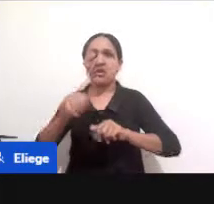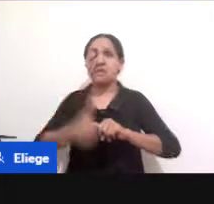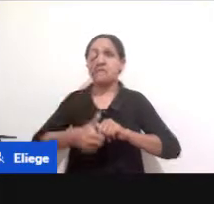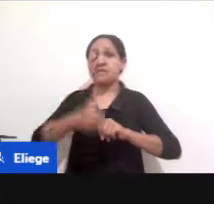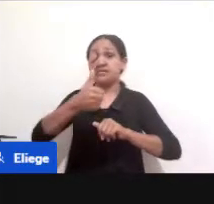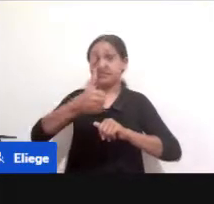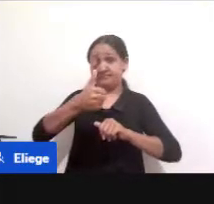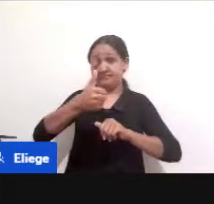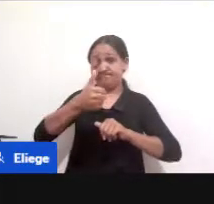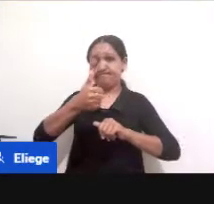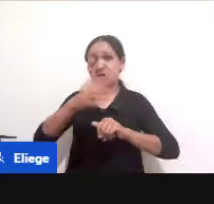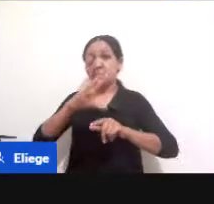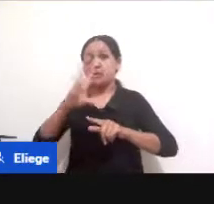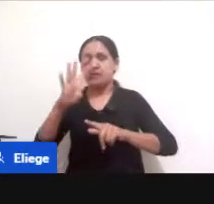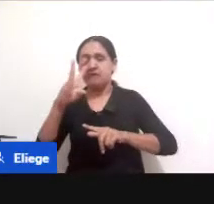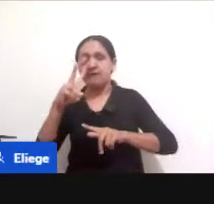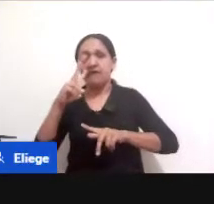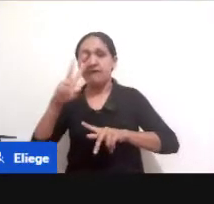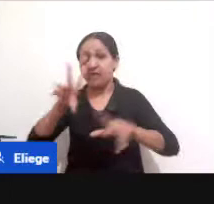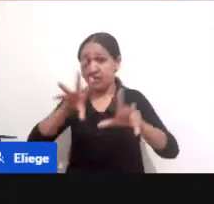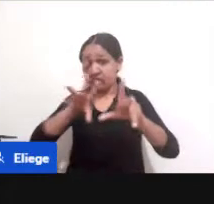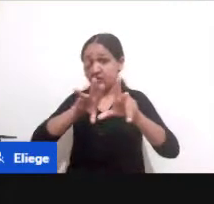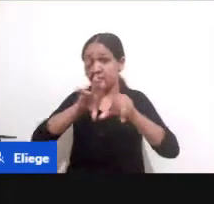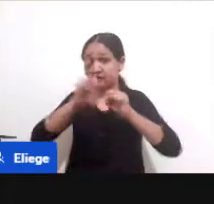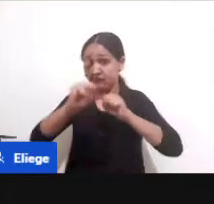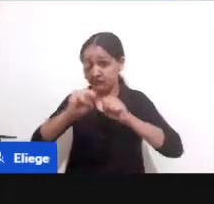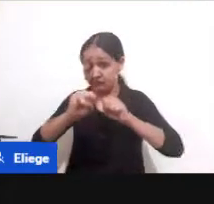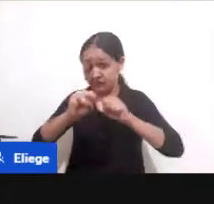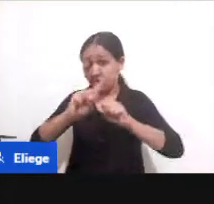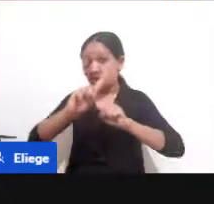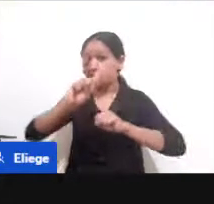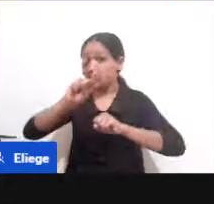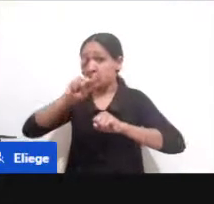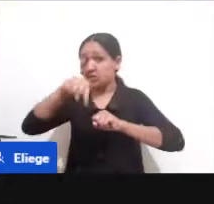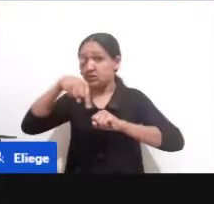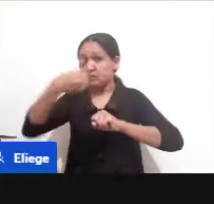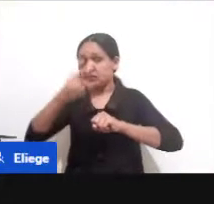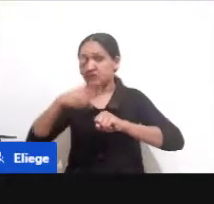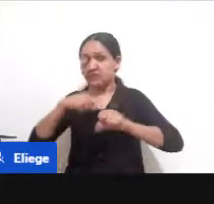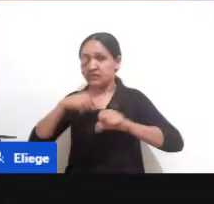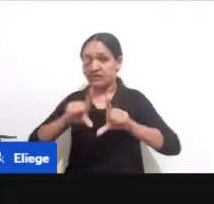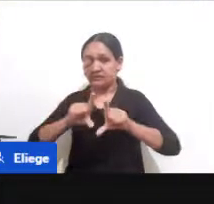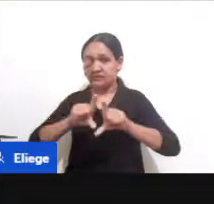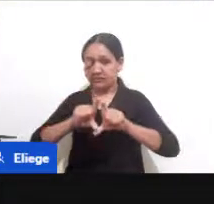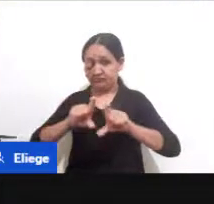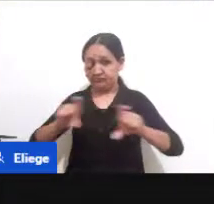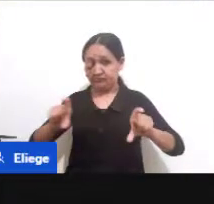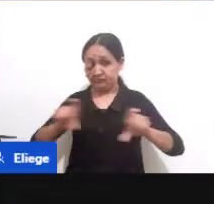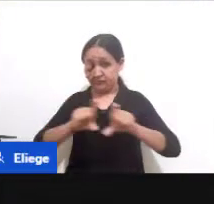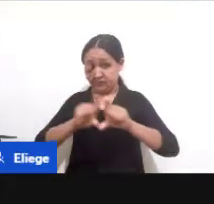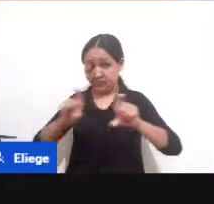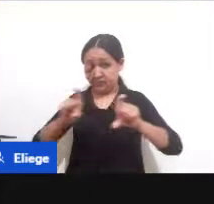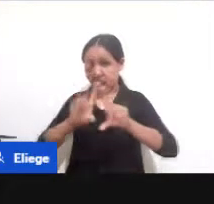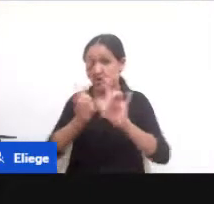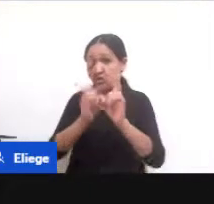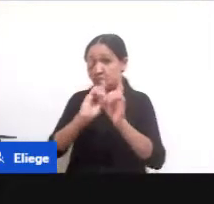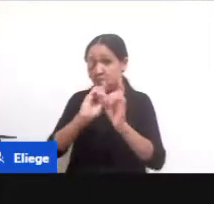vai assistir esta formação, depois vai ter um link no qual você vai entrar numa reunião no